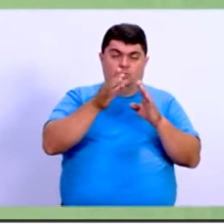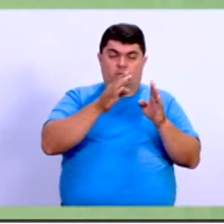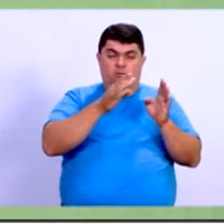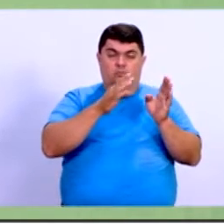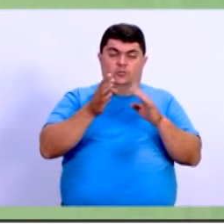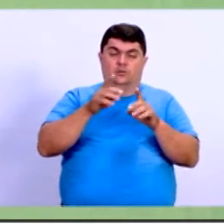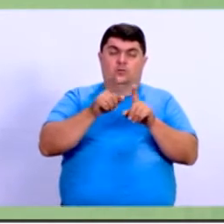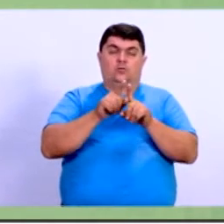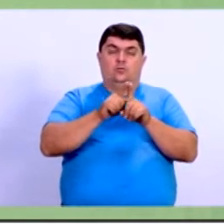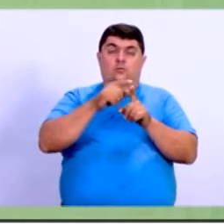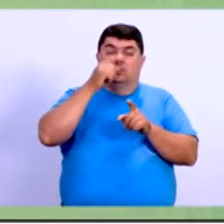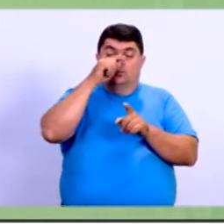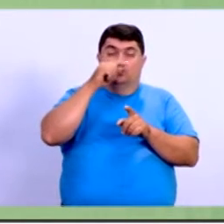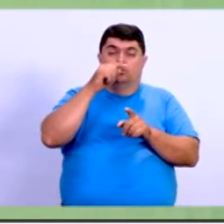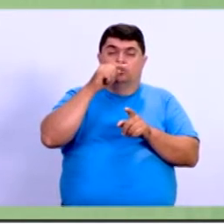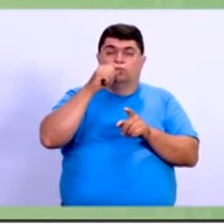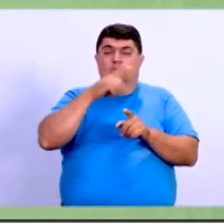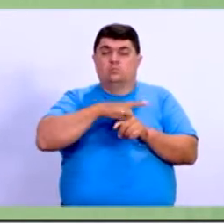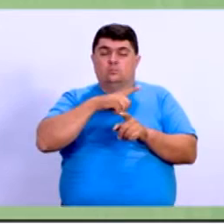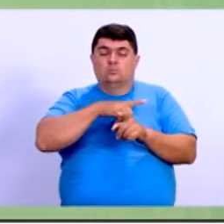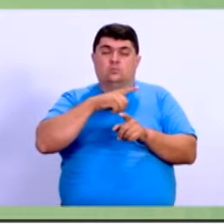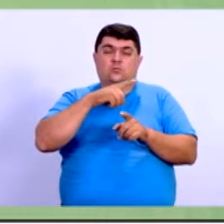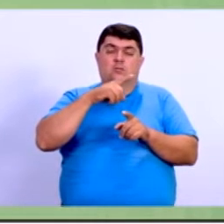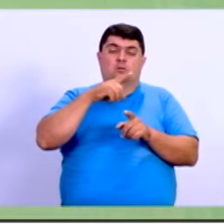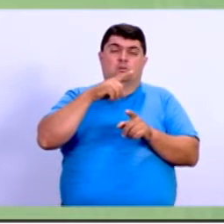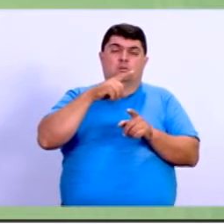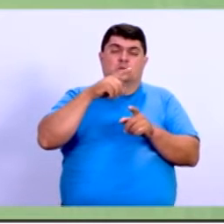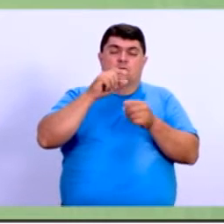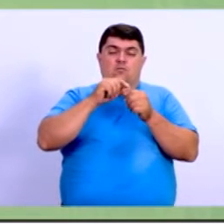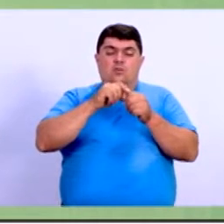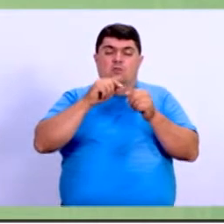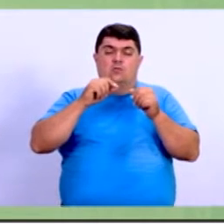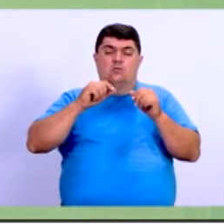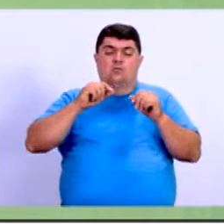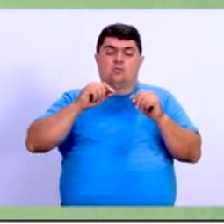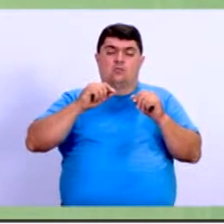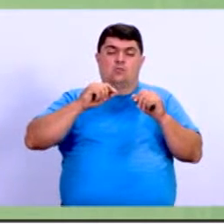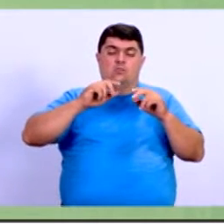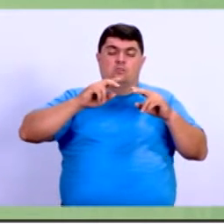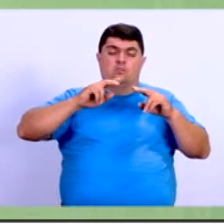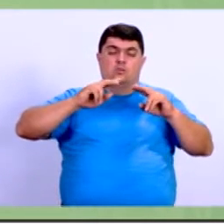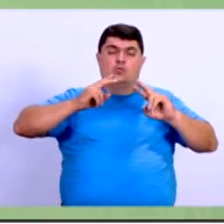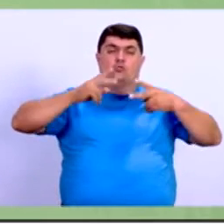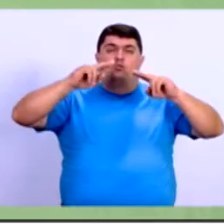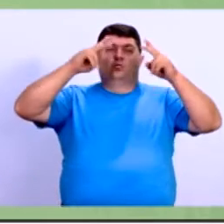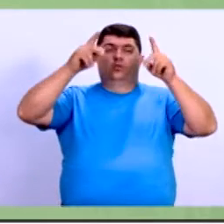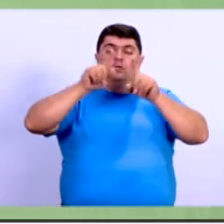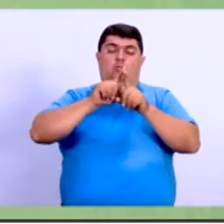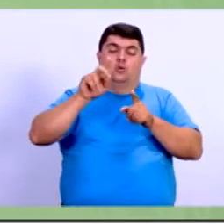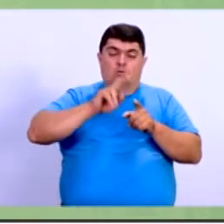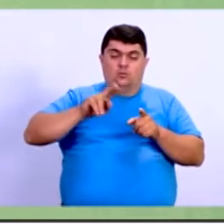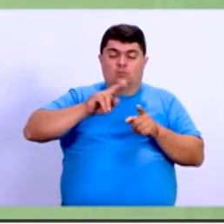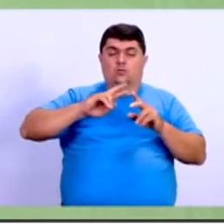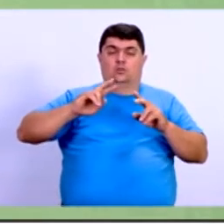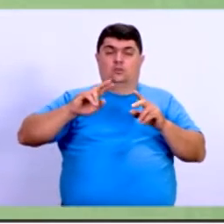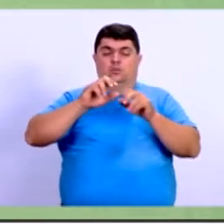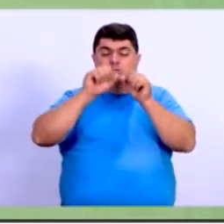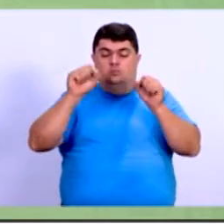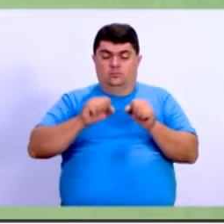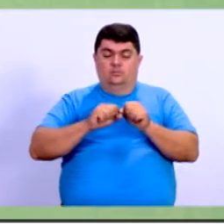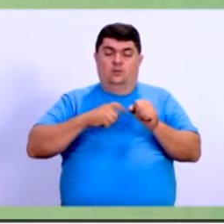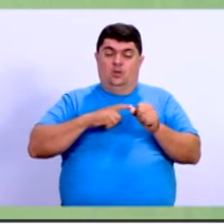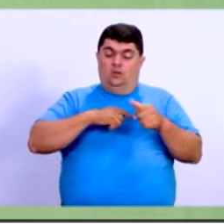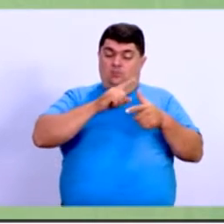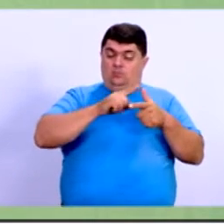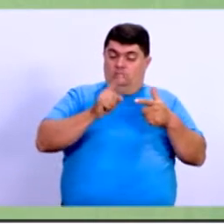serão utilizados, para quê? Para desenvolver o sistema e para utilizar o sistema. Então, são duas etapas